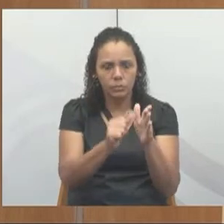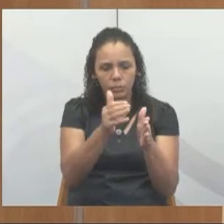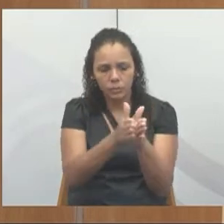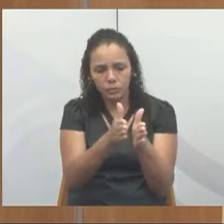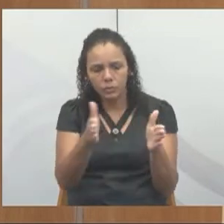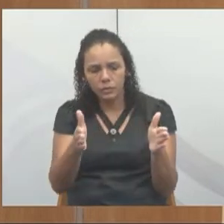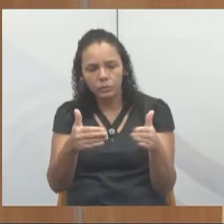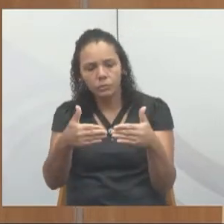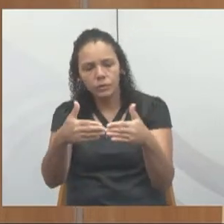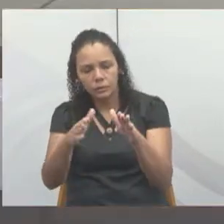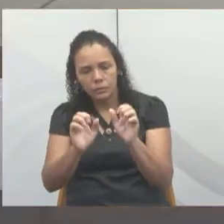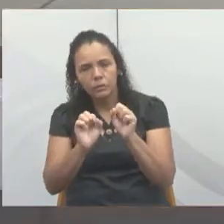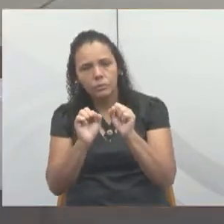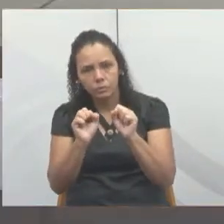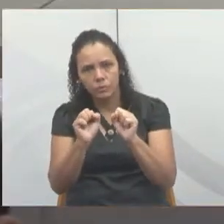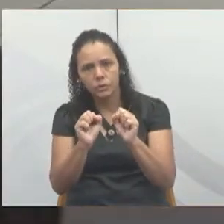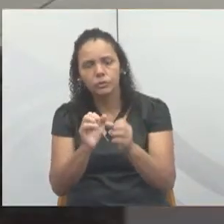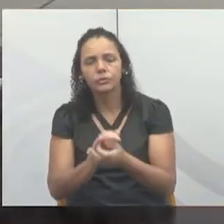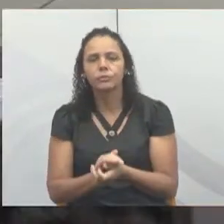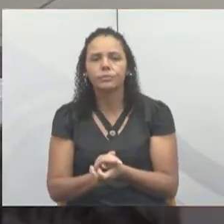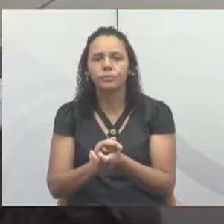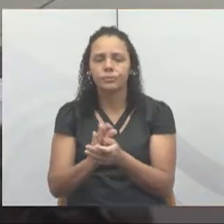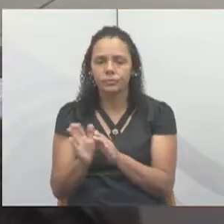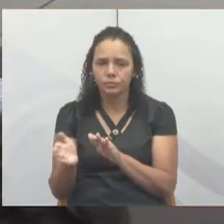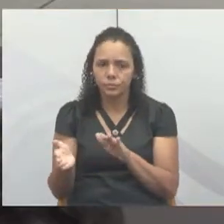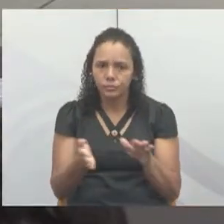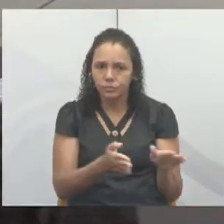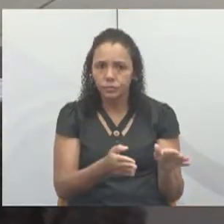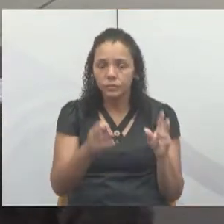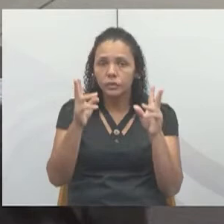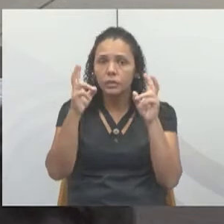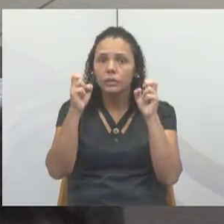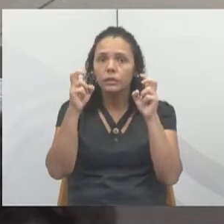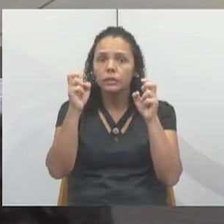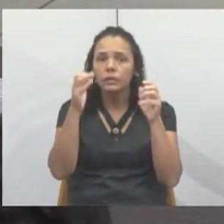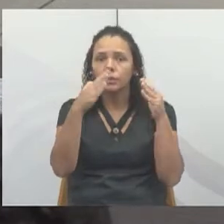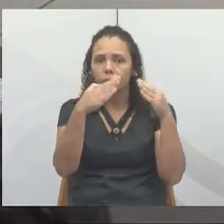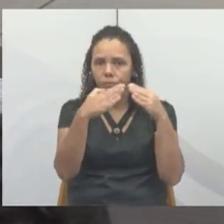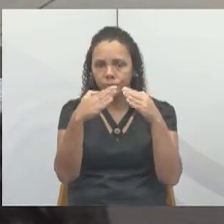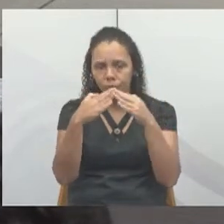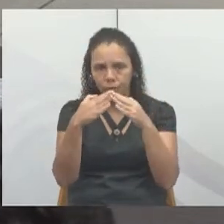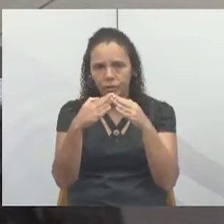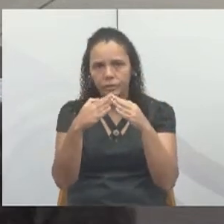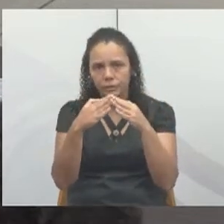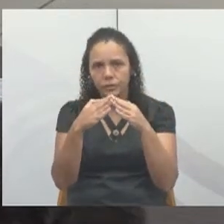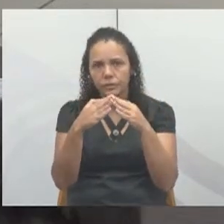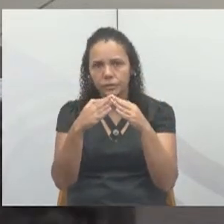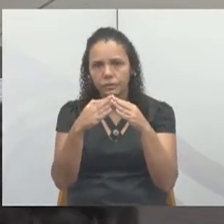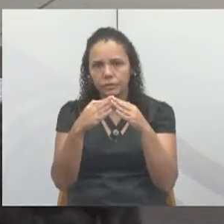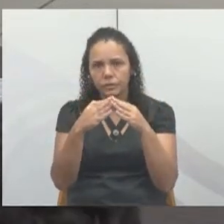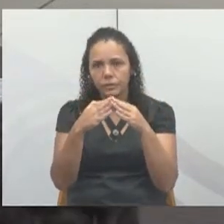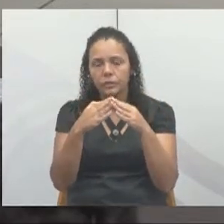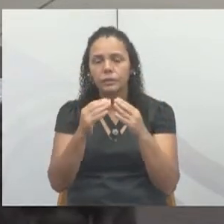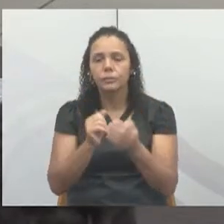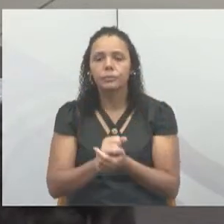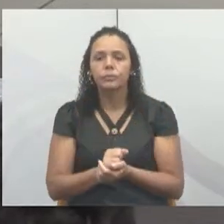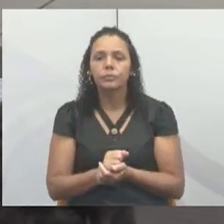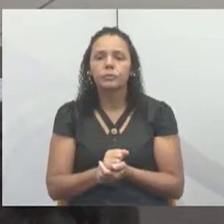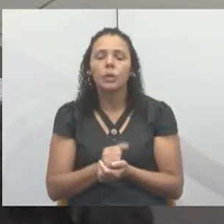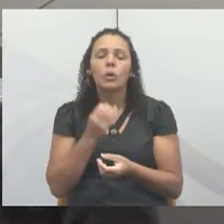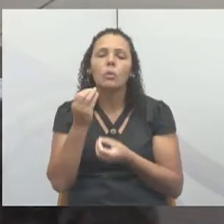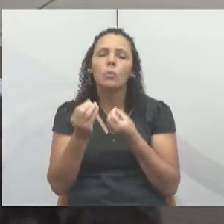Sobre moradia. Aqui a gente vê que a moradia aqui, é claro que tem que ter dinheiro, tem que vir aonde? O que